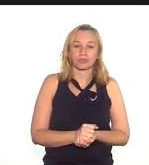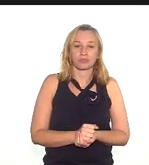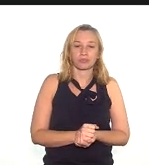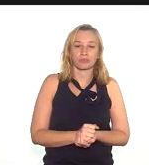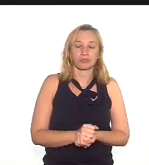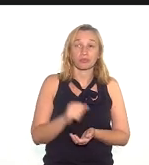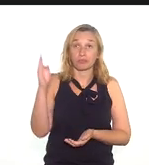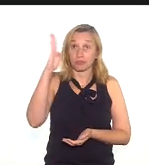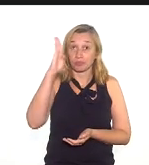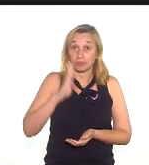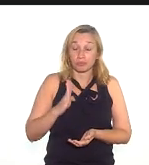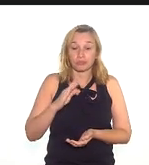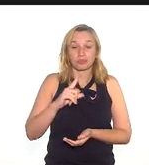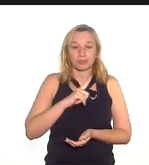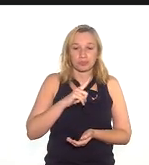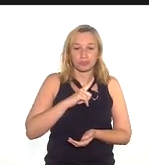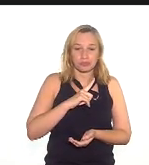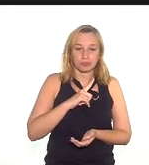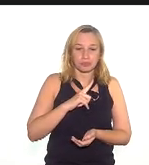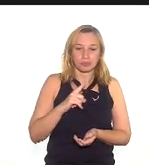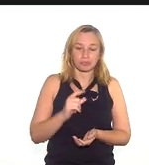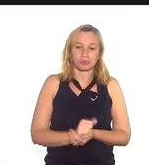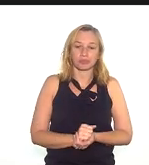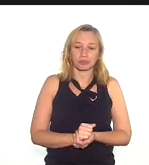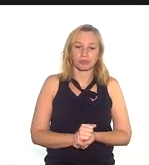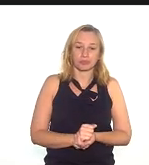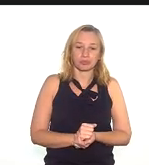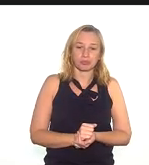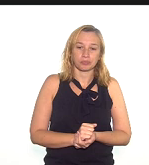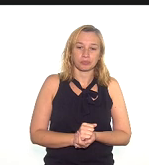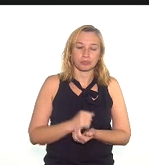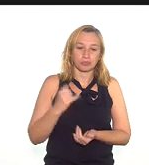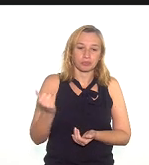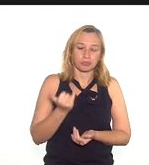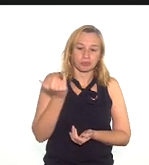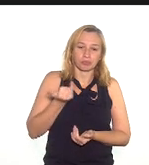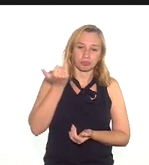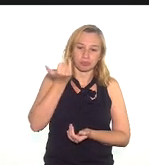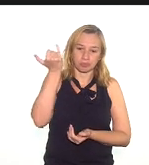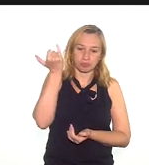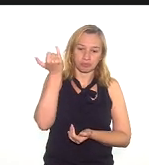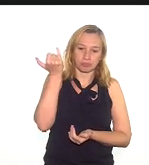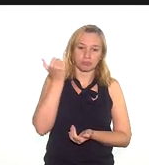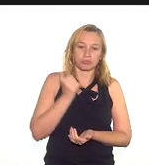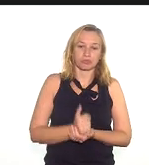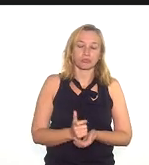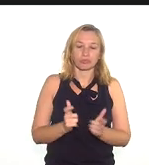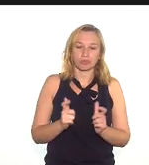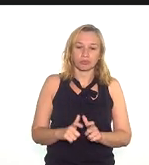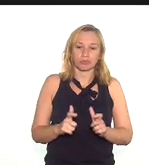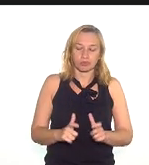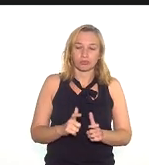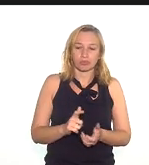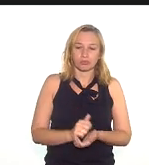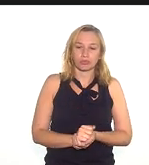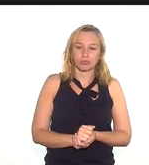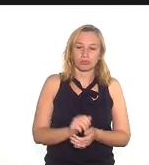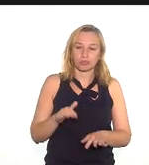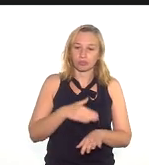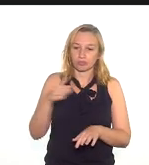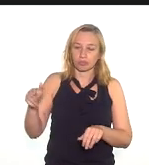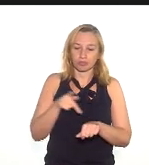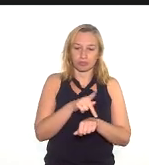do Brasil ter um excelente posicionamento do ponto de vista internacional no que se